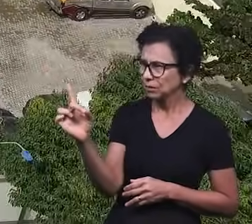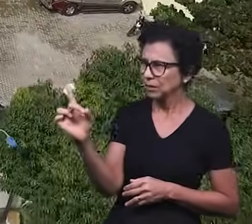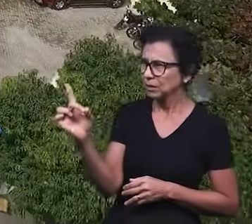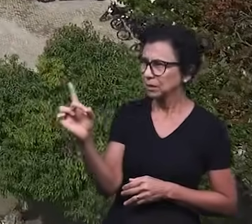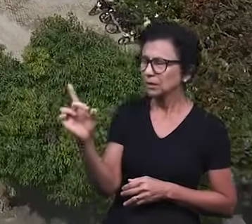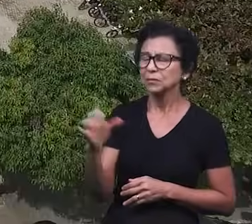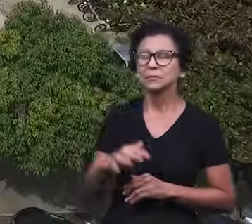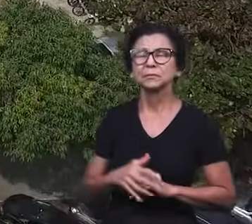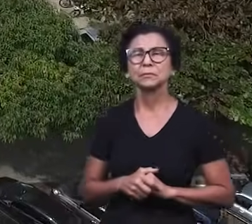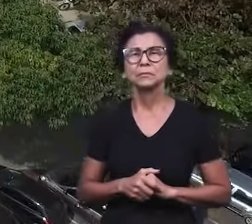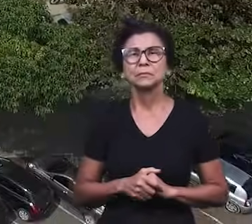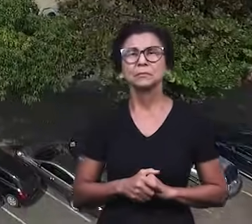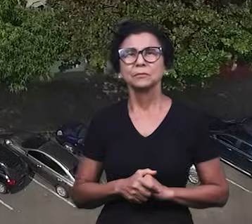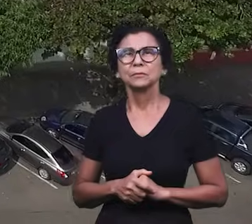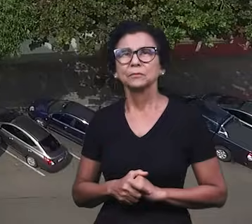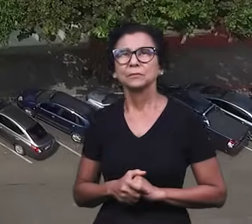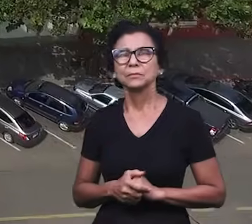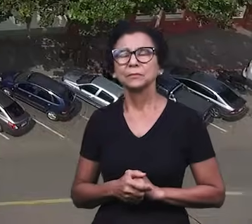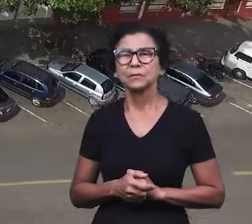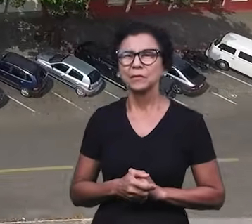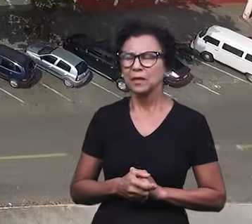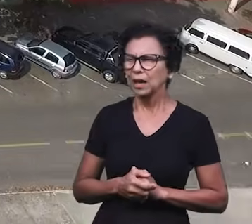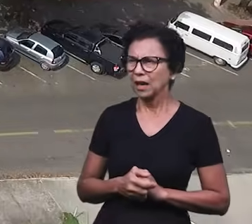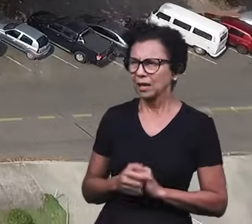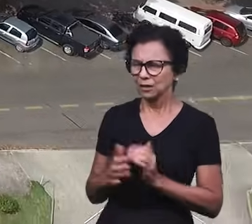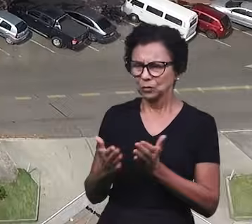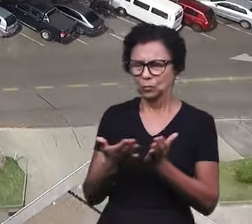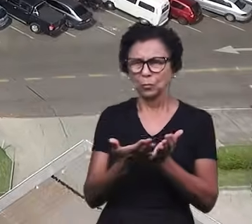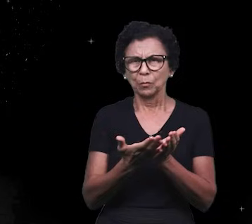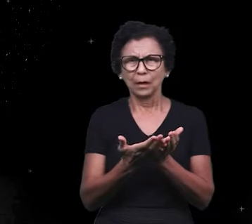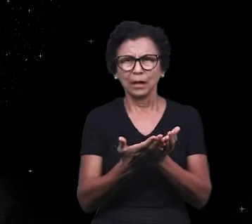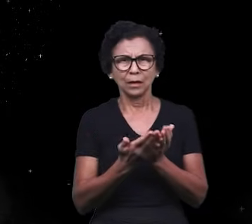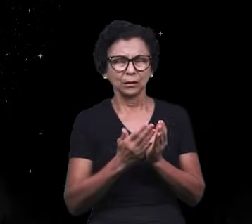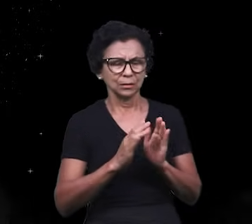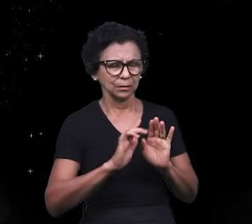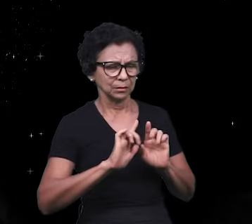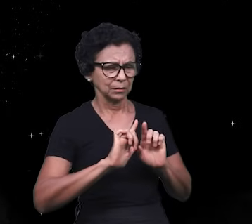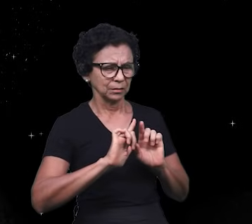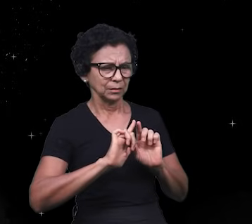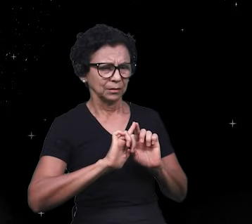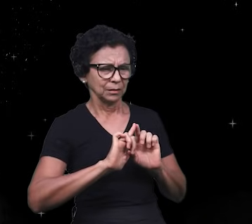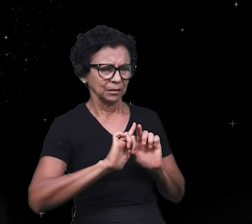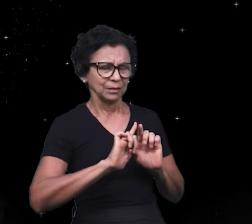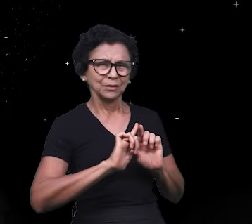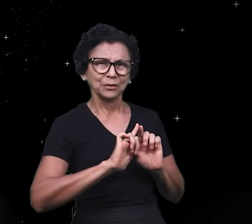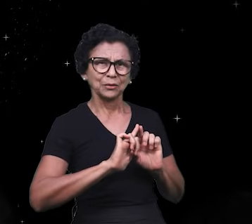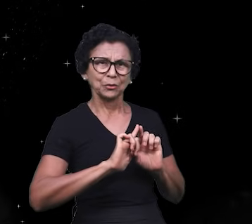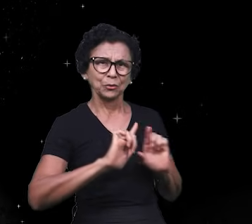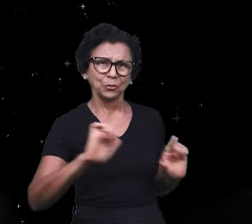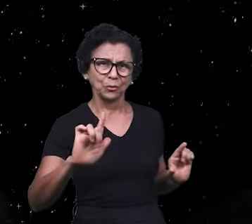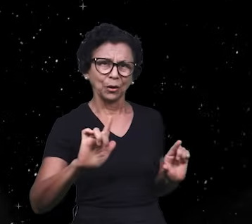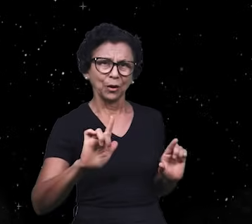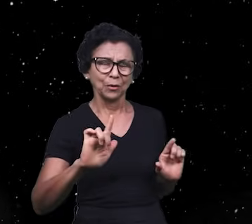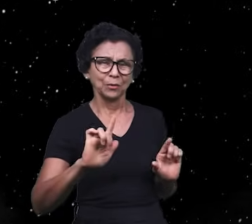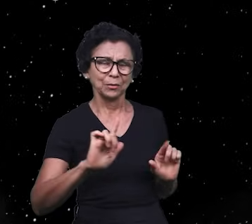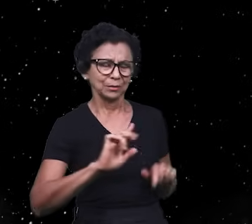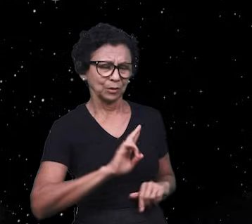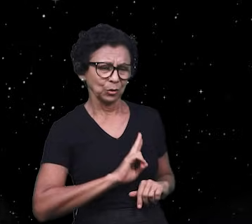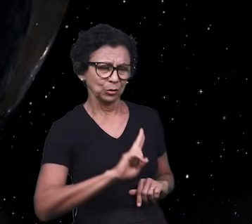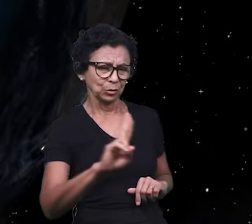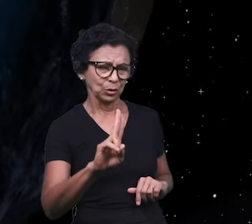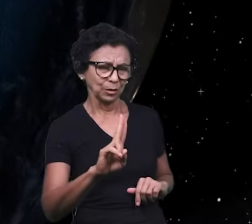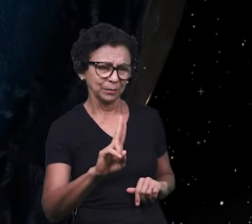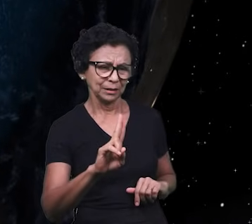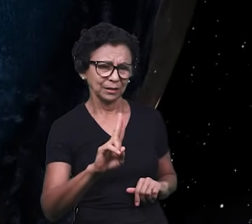aquela placa, né, da TV no barco, e disse, camarada, eu conheço vocês. Então, onde é que